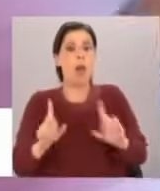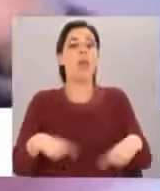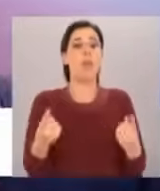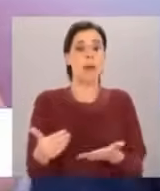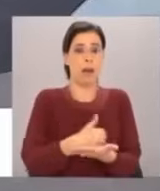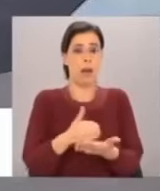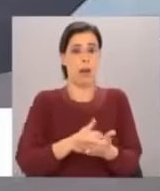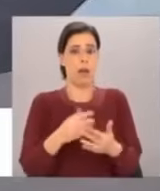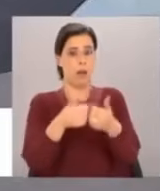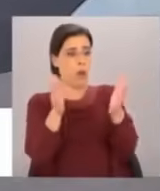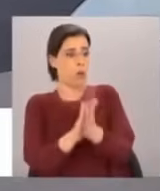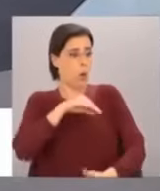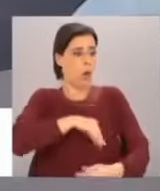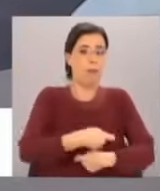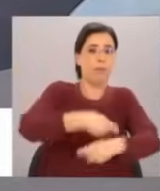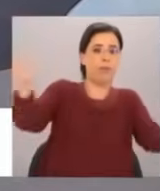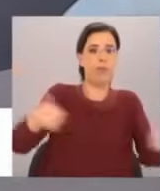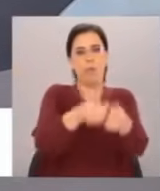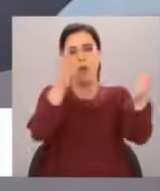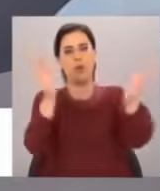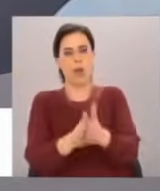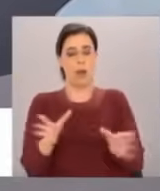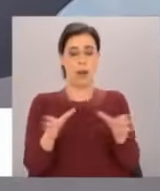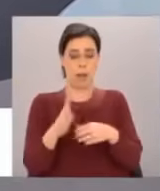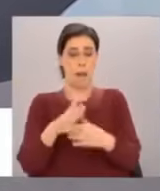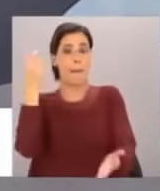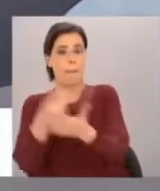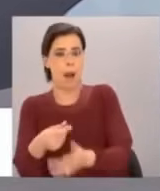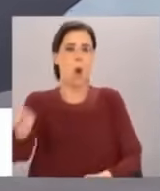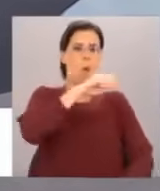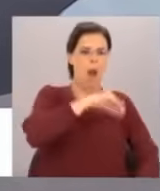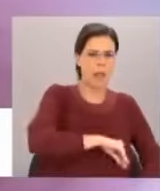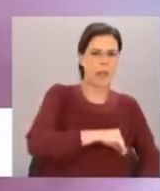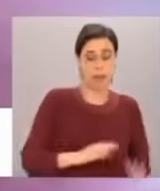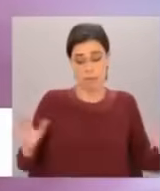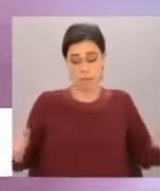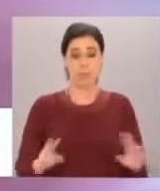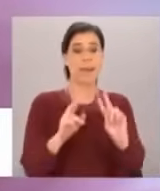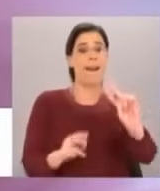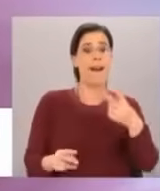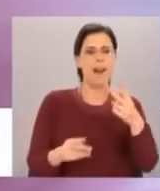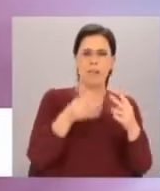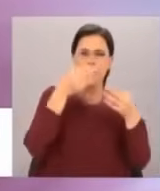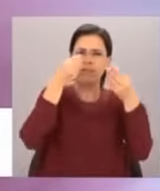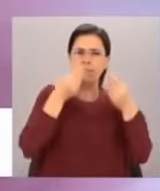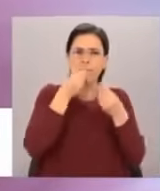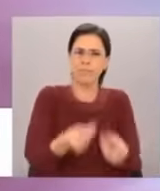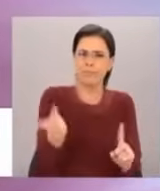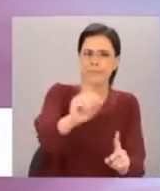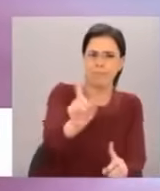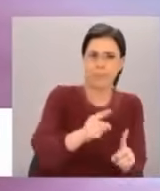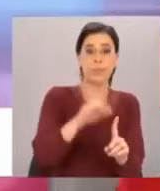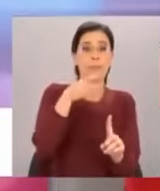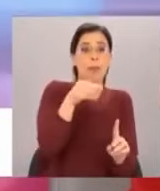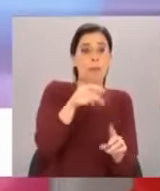depois da rendimentos base universais e foi distribuído por toda a gente a classe média paga os outros vão receber agora a duas imprecisões ainda chego lá o primeiro